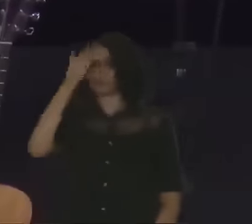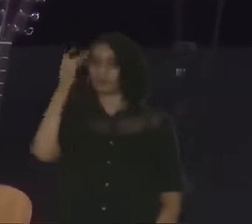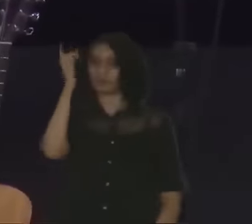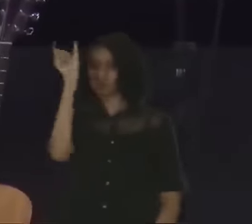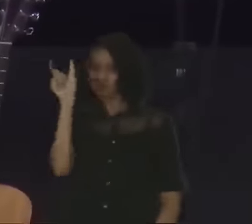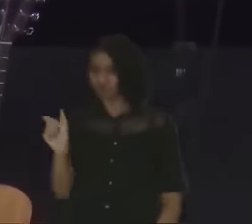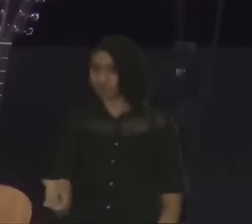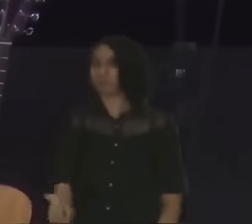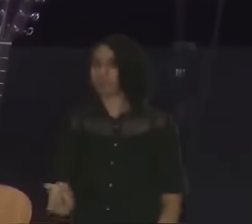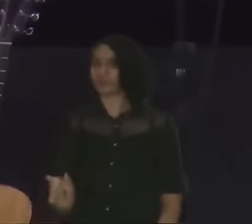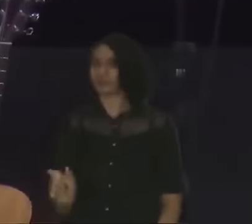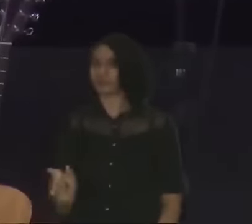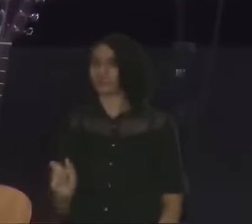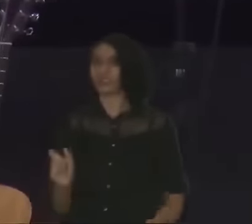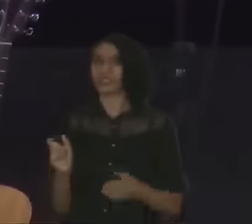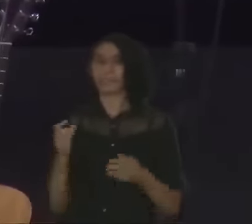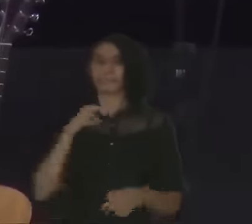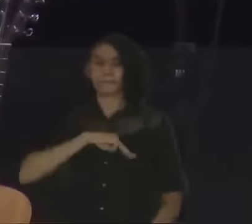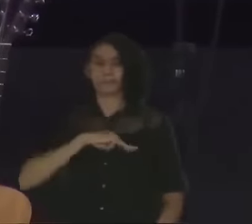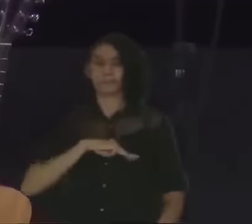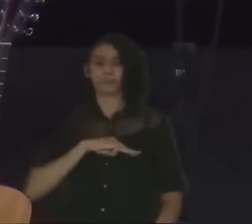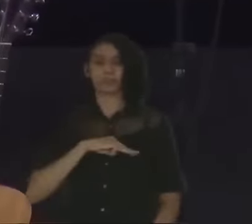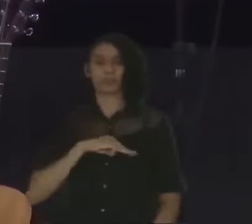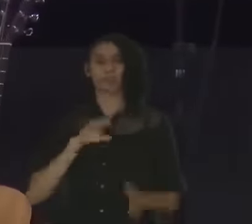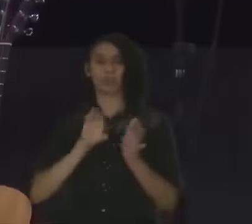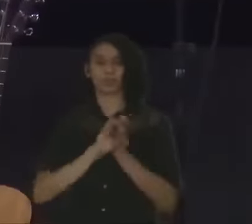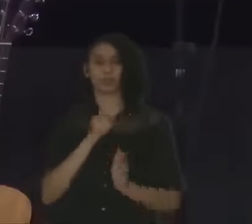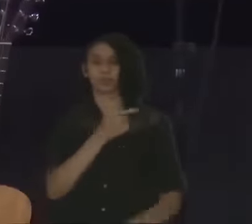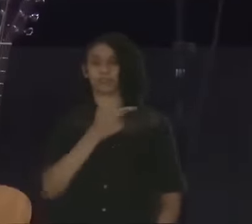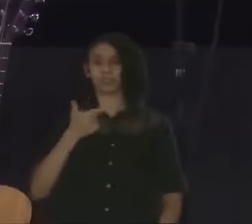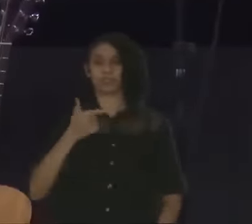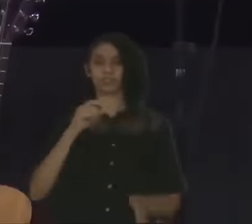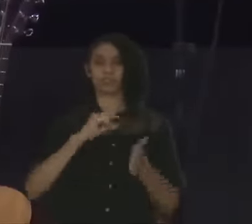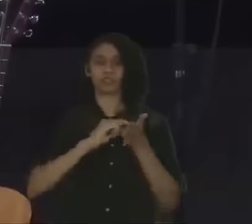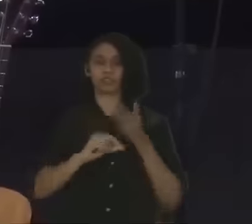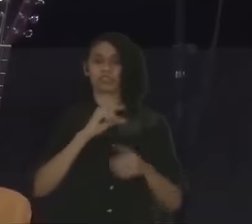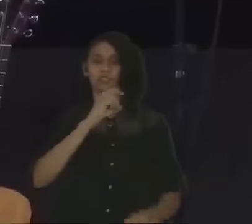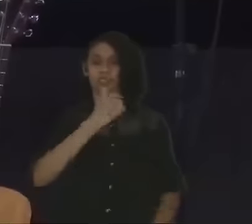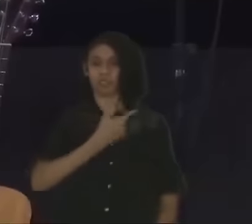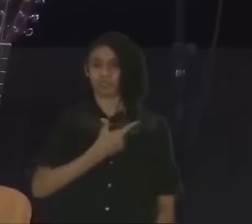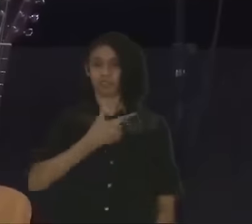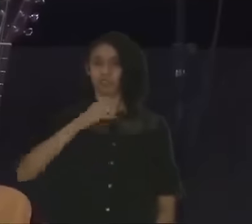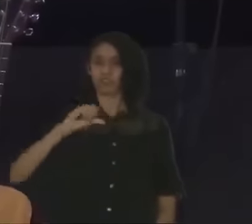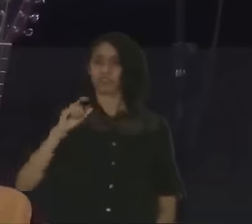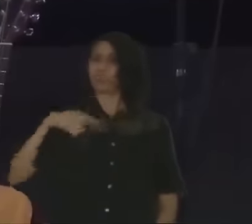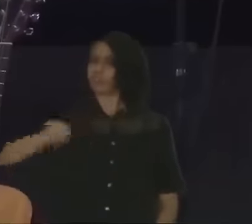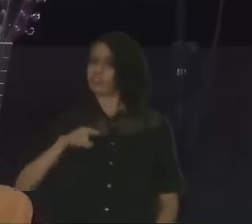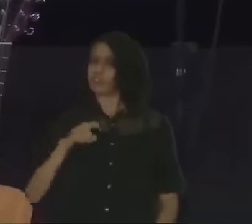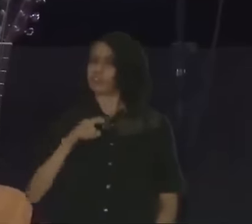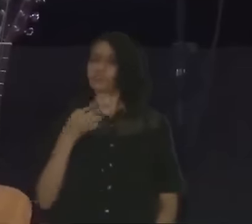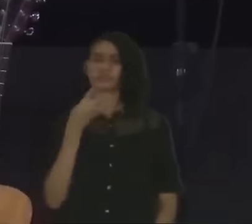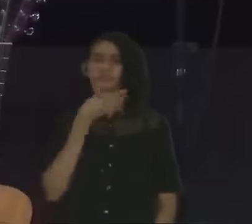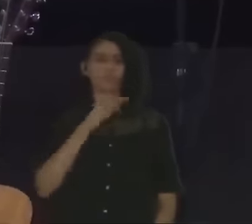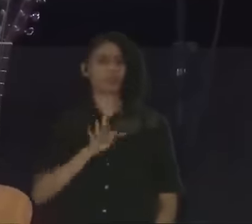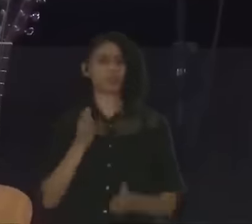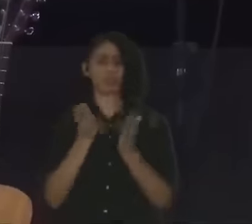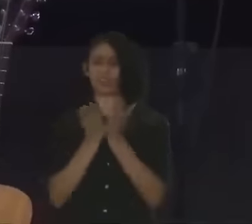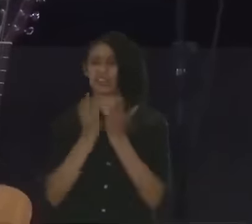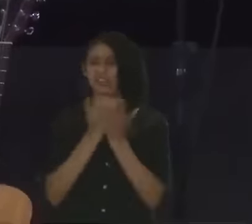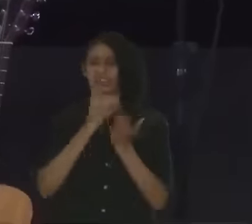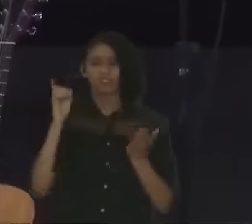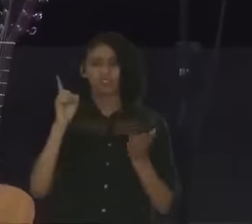Bíblia diz em Mateus capítulo 22 verso 29 vocês estão enganados porque não conhecem as escrituras nem